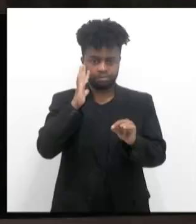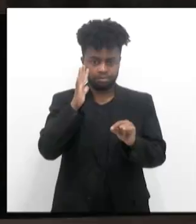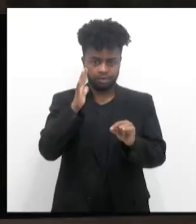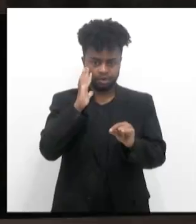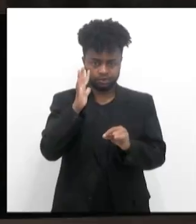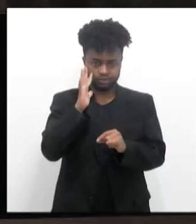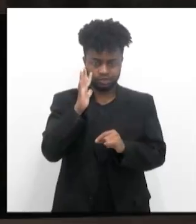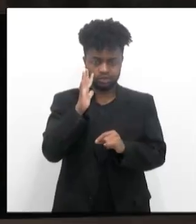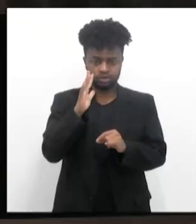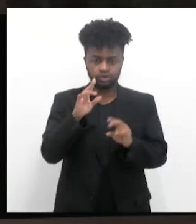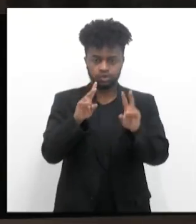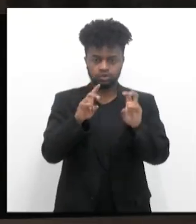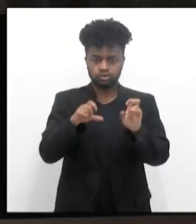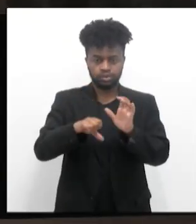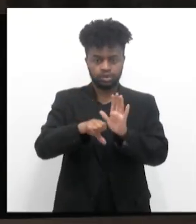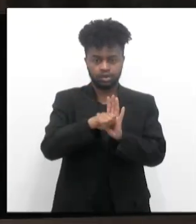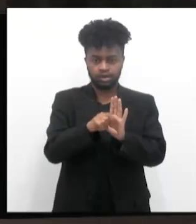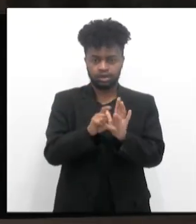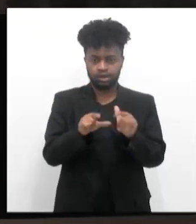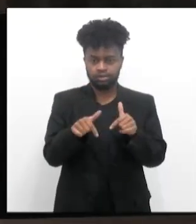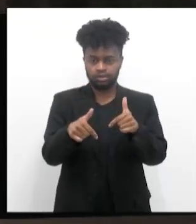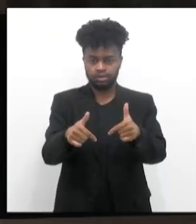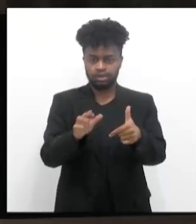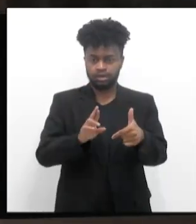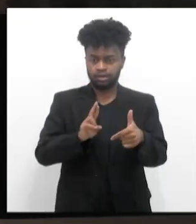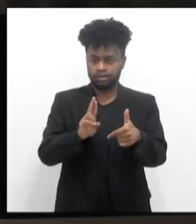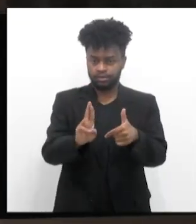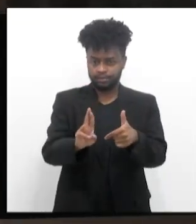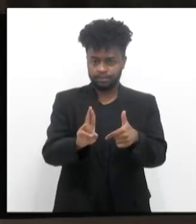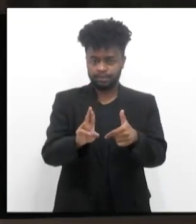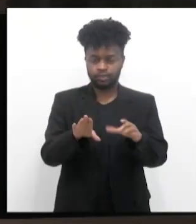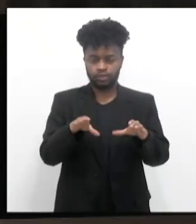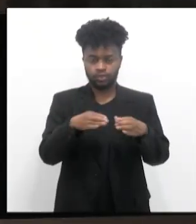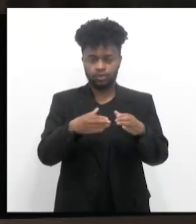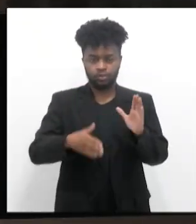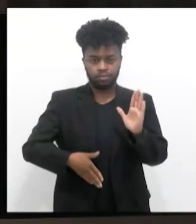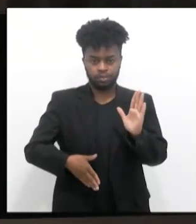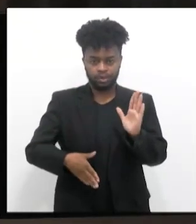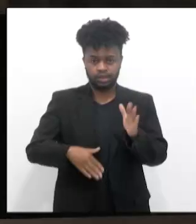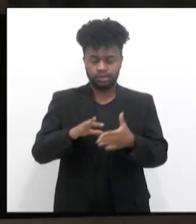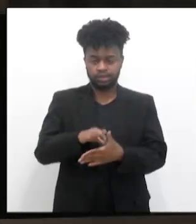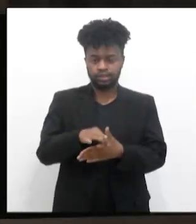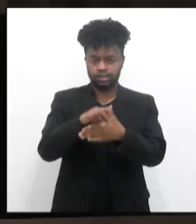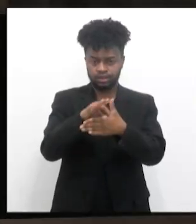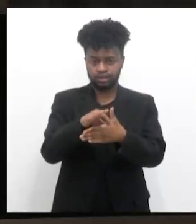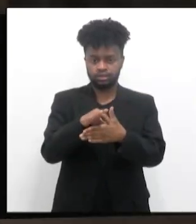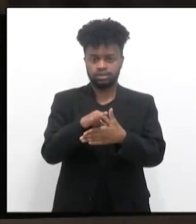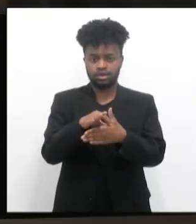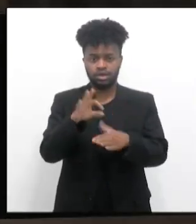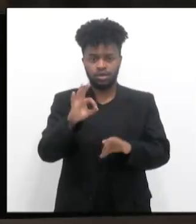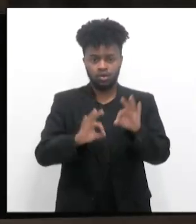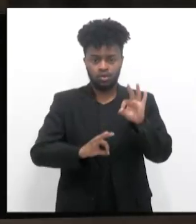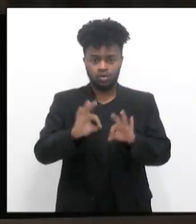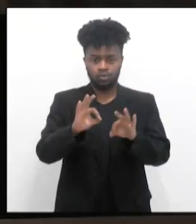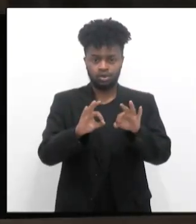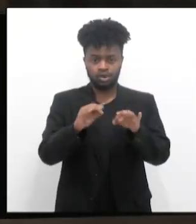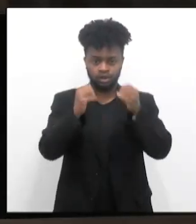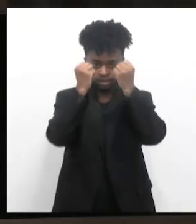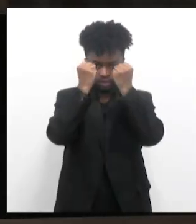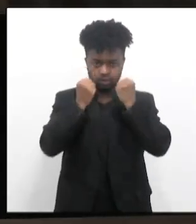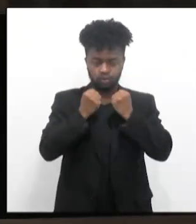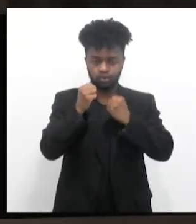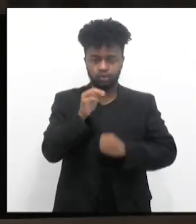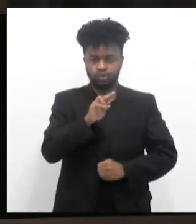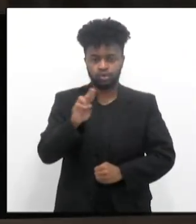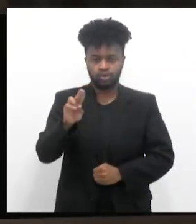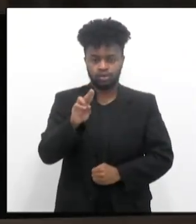esperava de um criminoso, de um representante de facção criminosa, líder de uma organização terrorista chamado